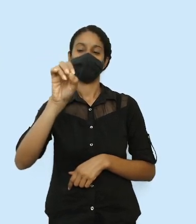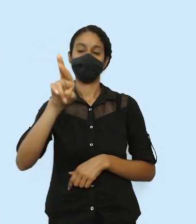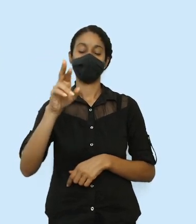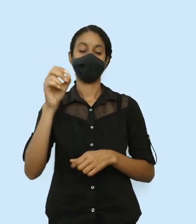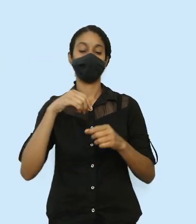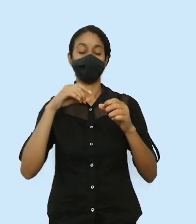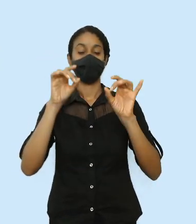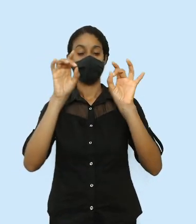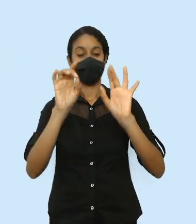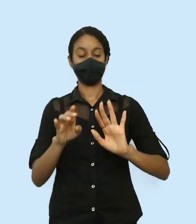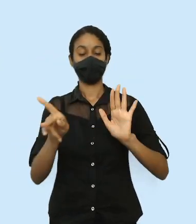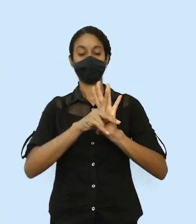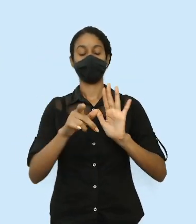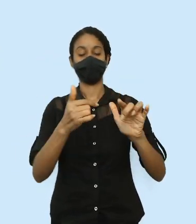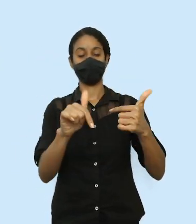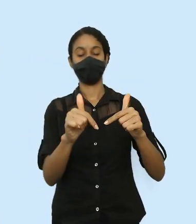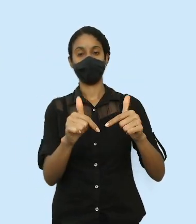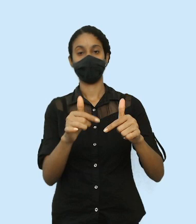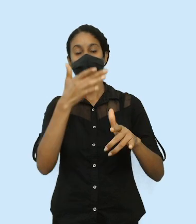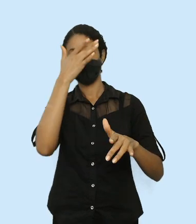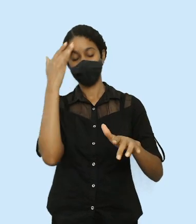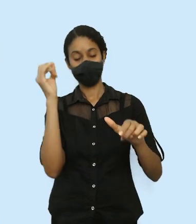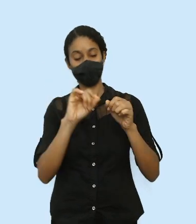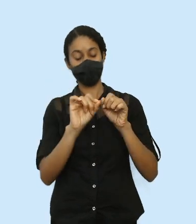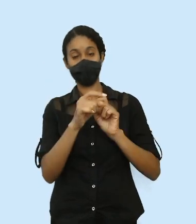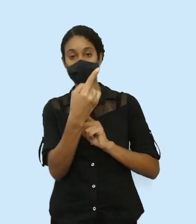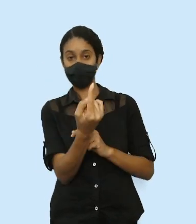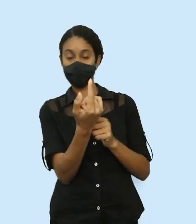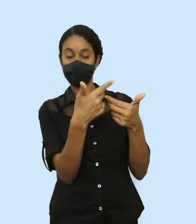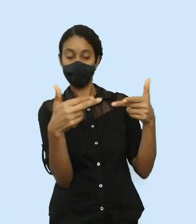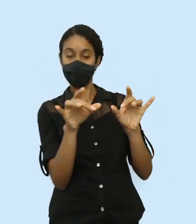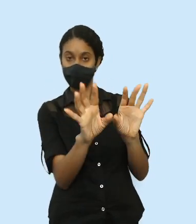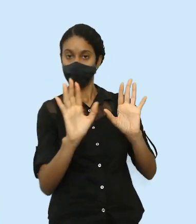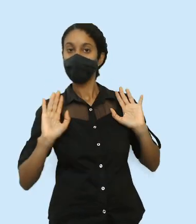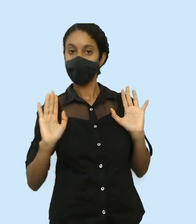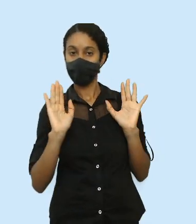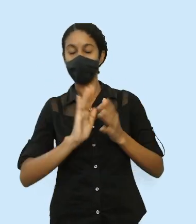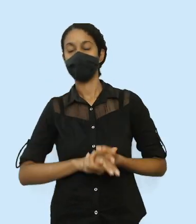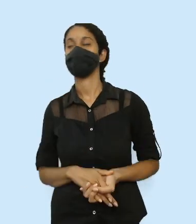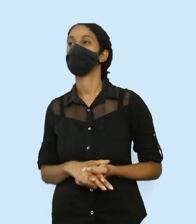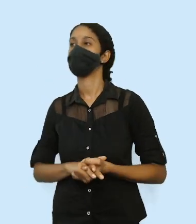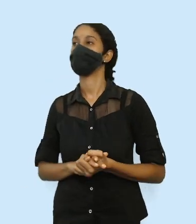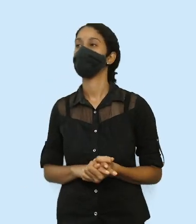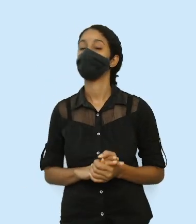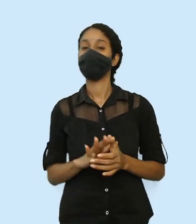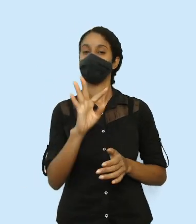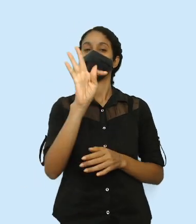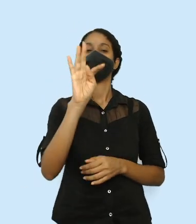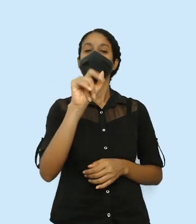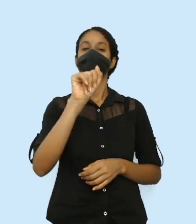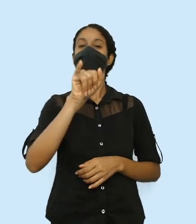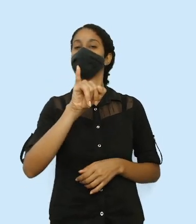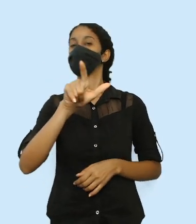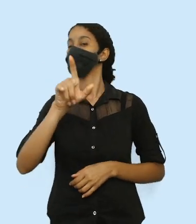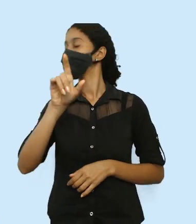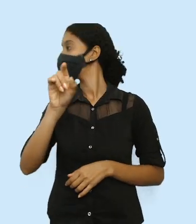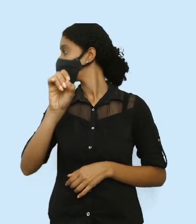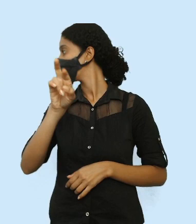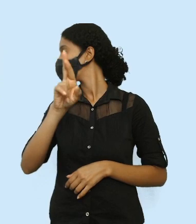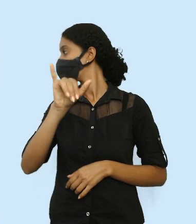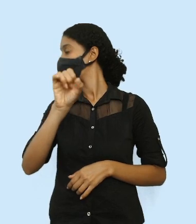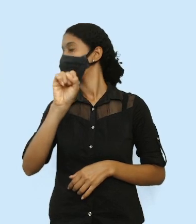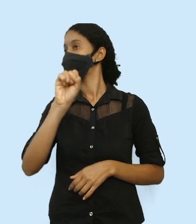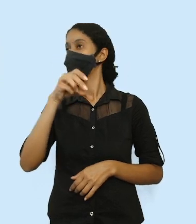seja, o trabalhador desenvolvia uma única atividade. Então, olha só, o Taylorismo